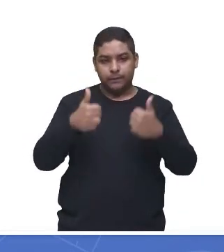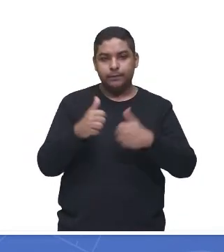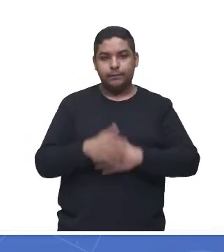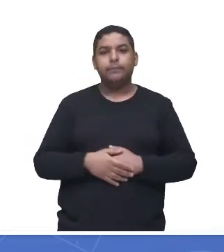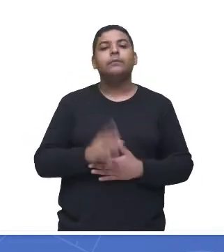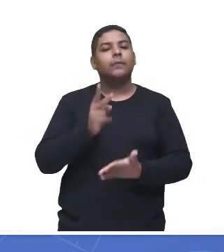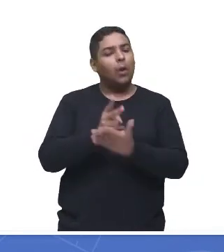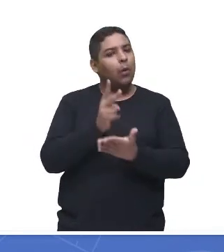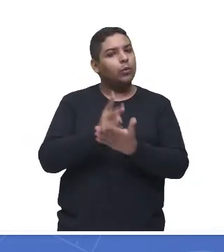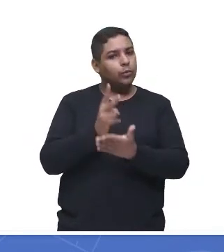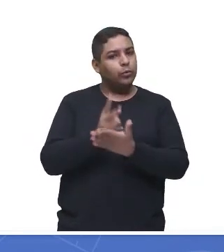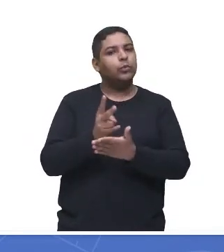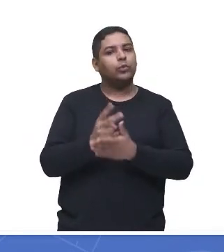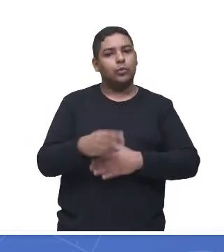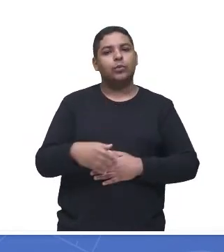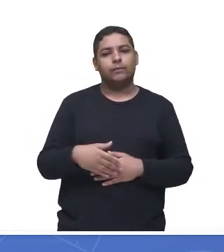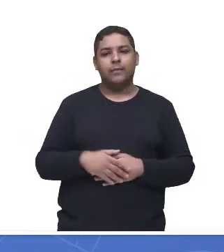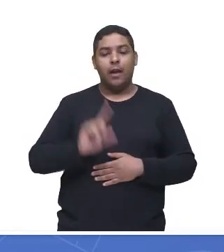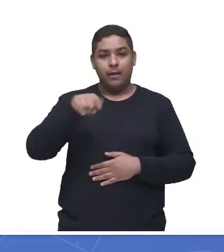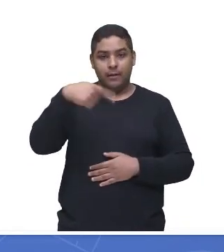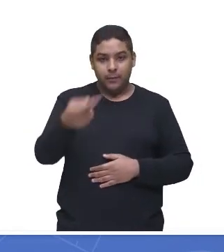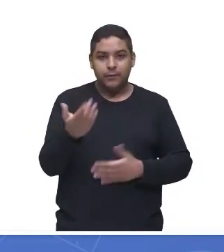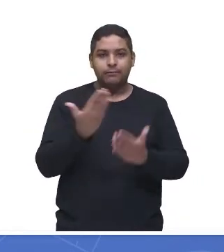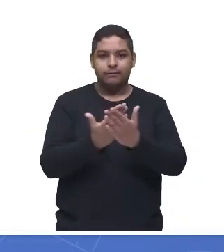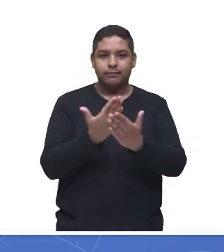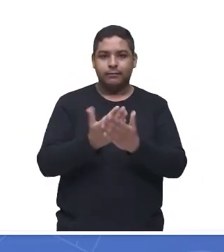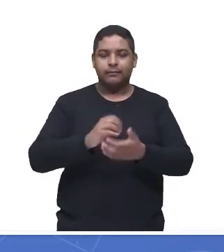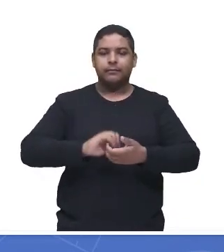Continue estudando e até a próxima aula.